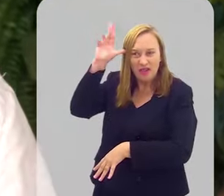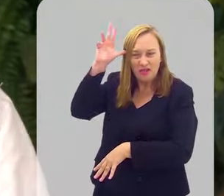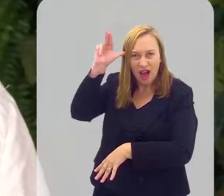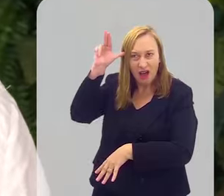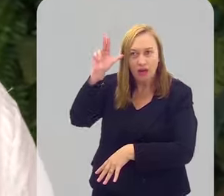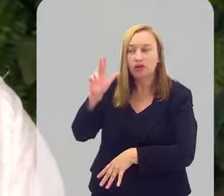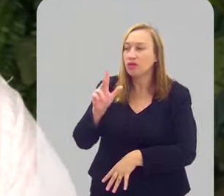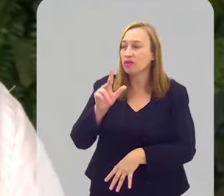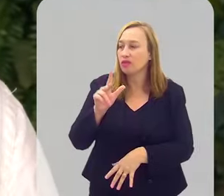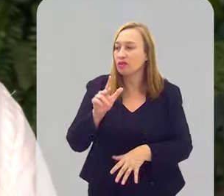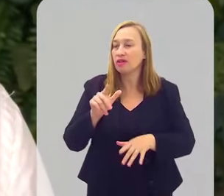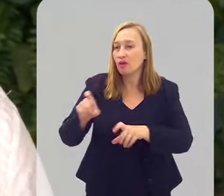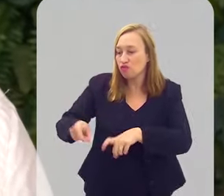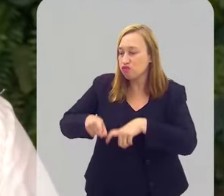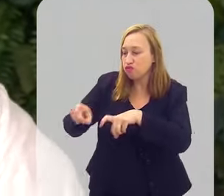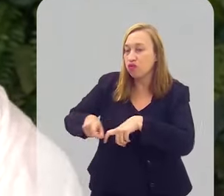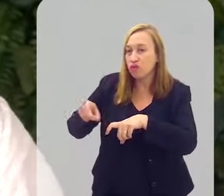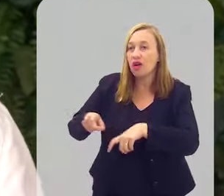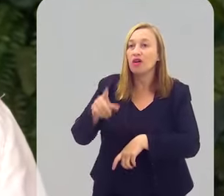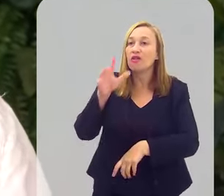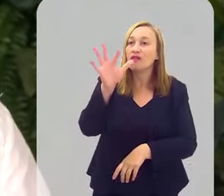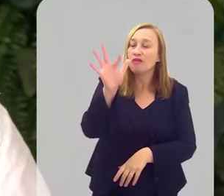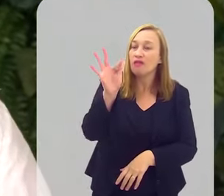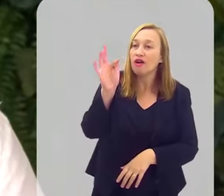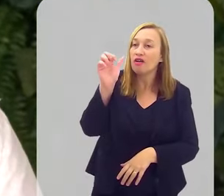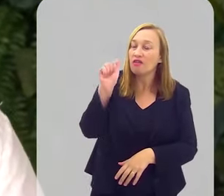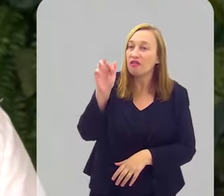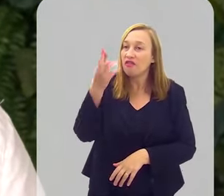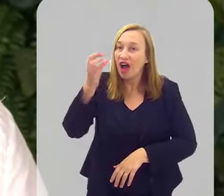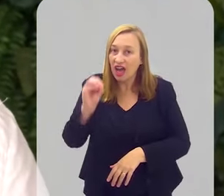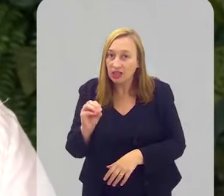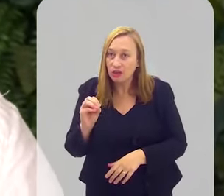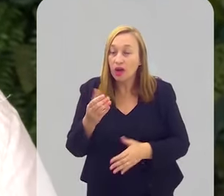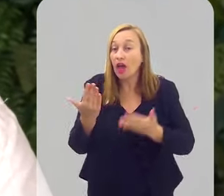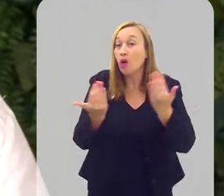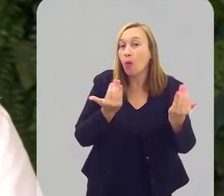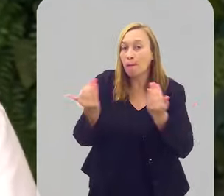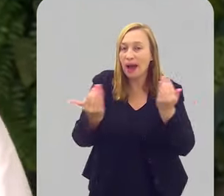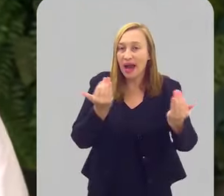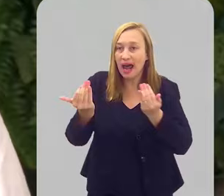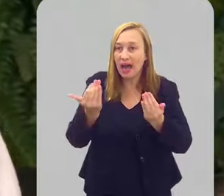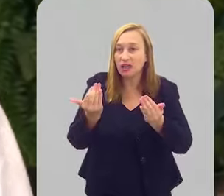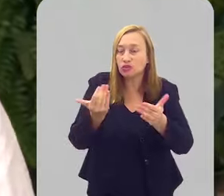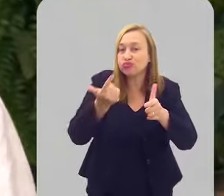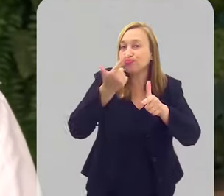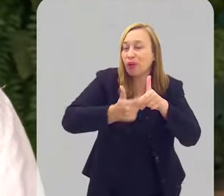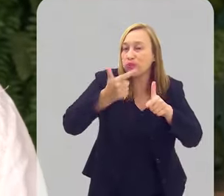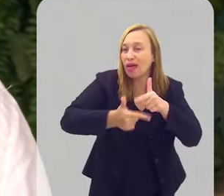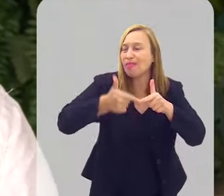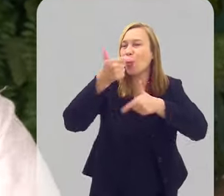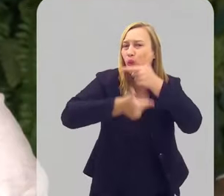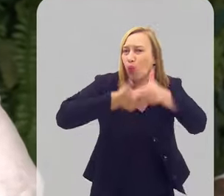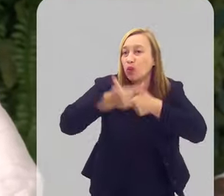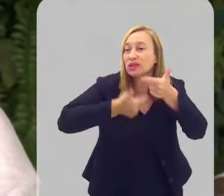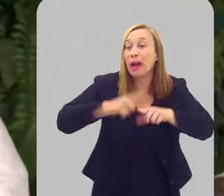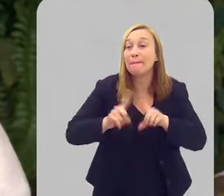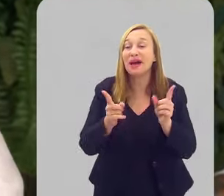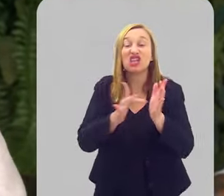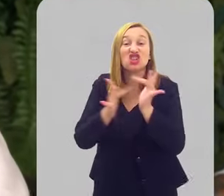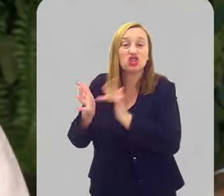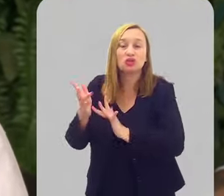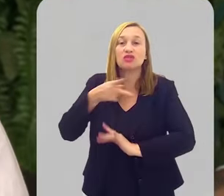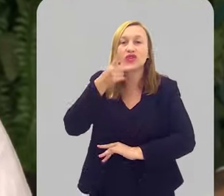machucava e o fardo é uma saca muito pesada que muitos não conseguem carregar sozinhos mas